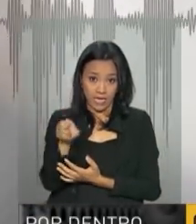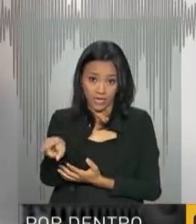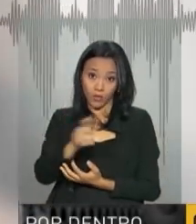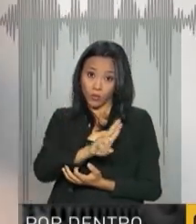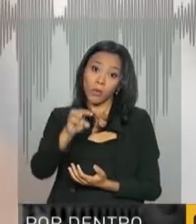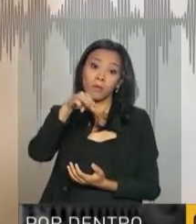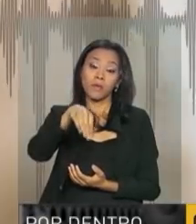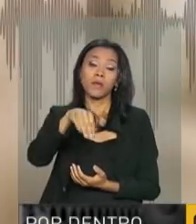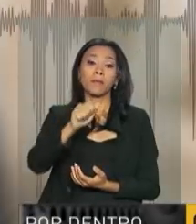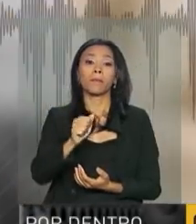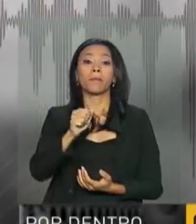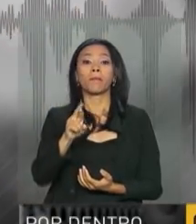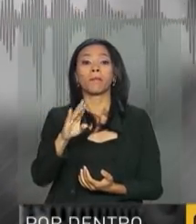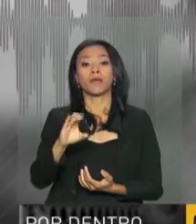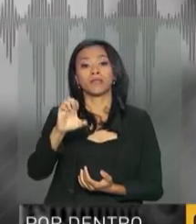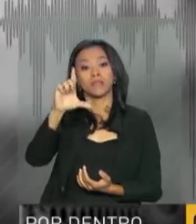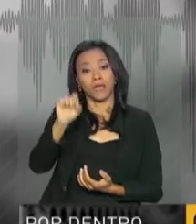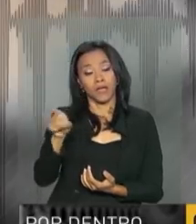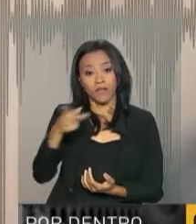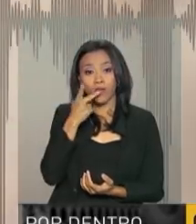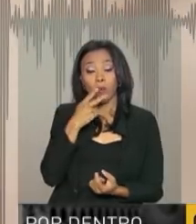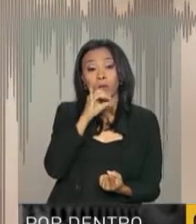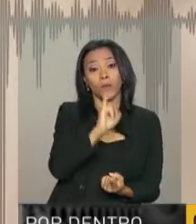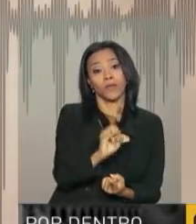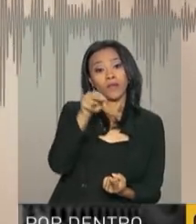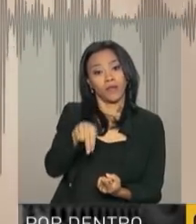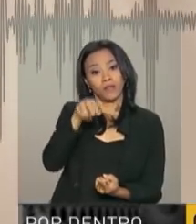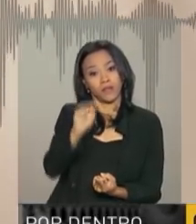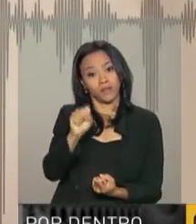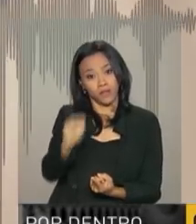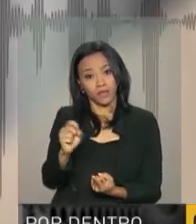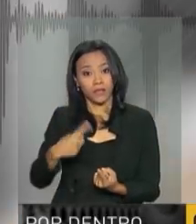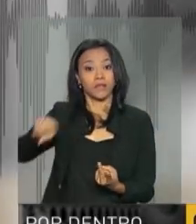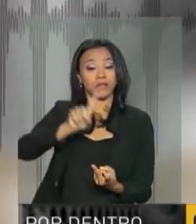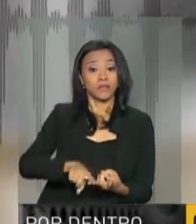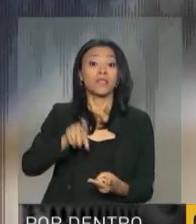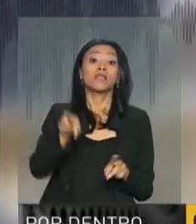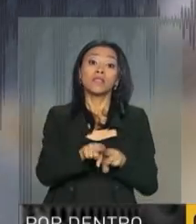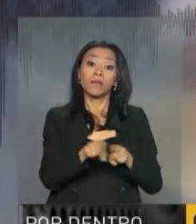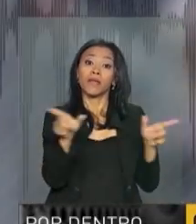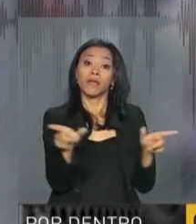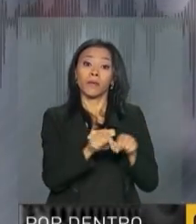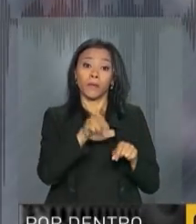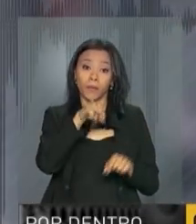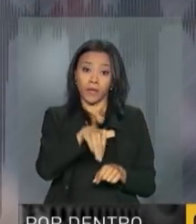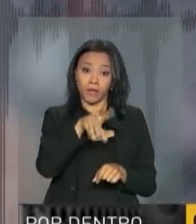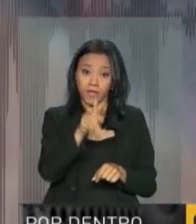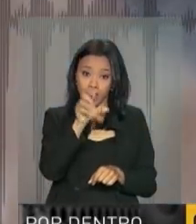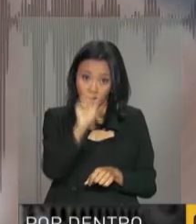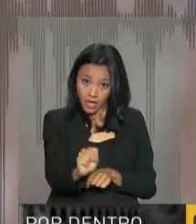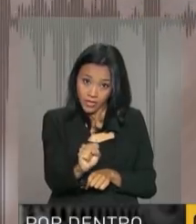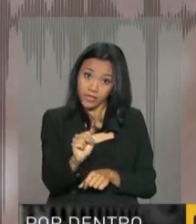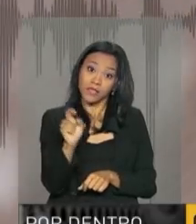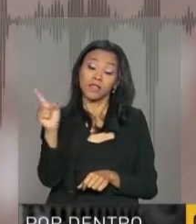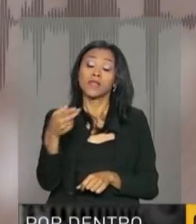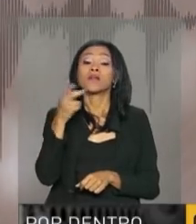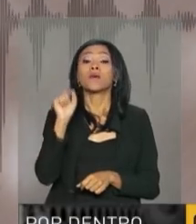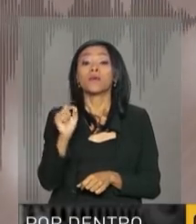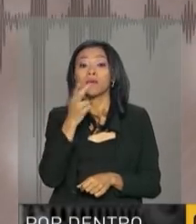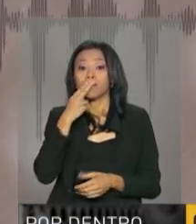O Instituto, o INSS, Instituto Nacional do Seguro Social, e também o Ministério do Desenvolvimento Social estão revisando as cartas para os benefícios